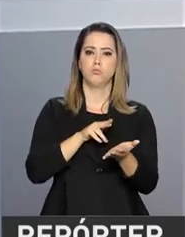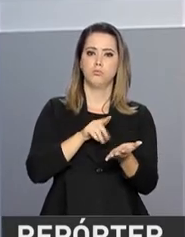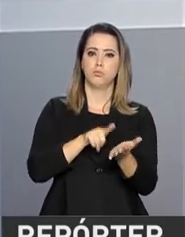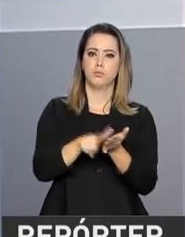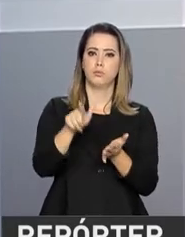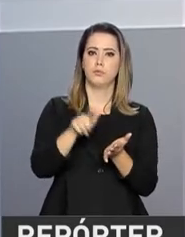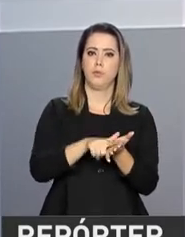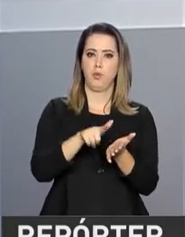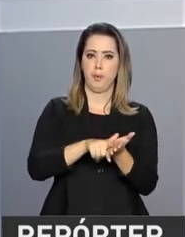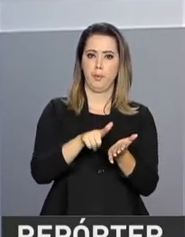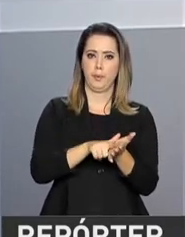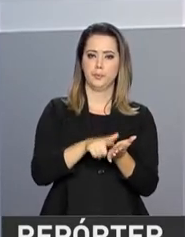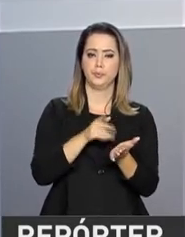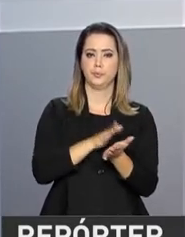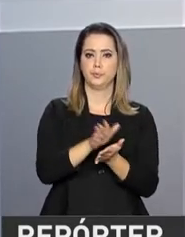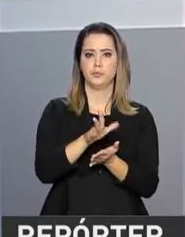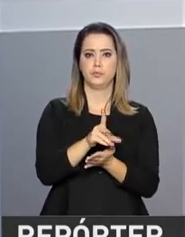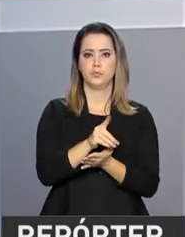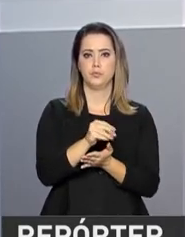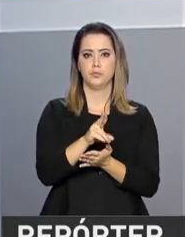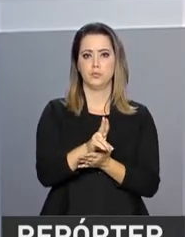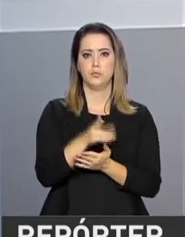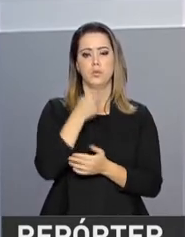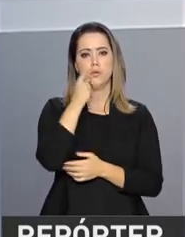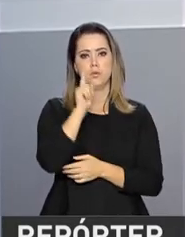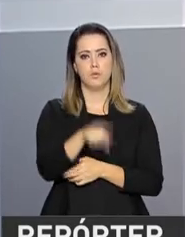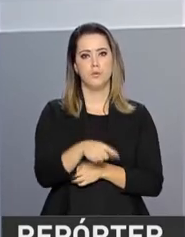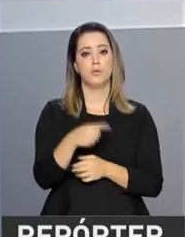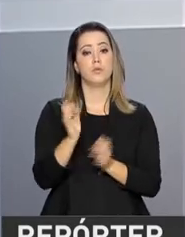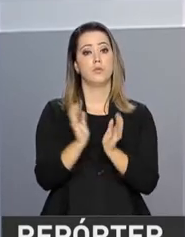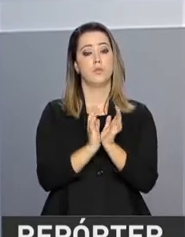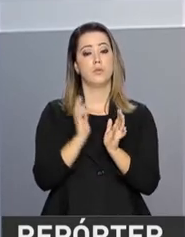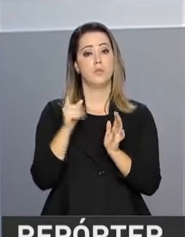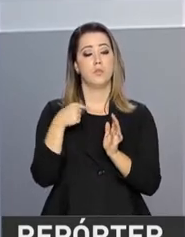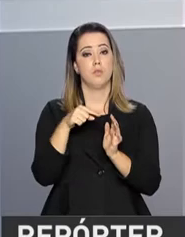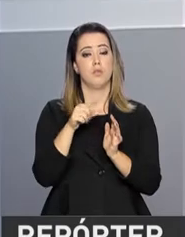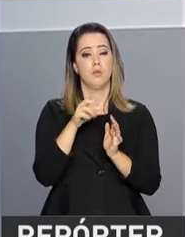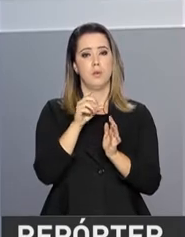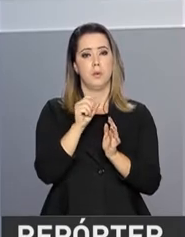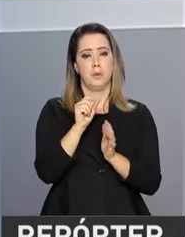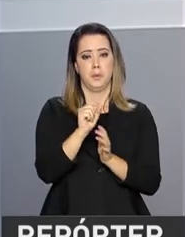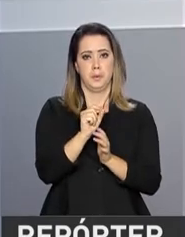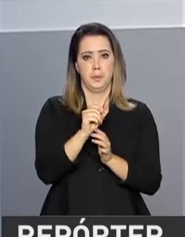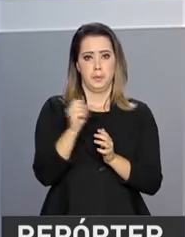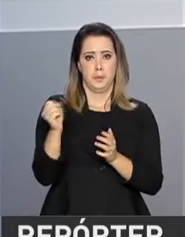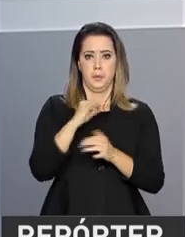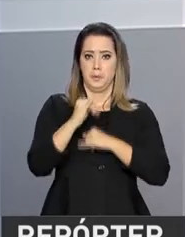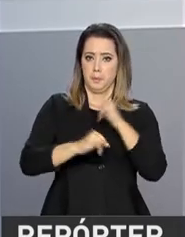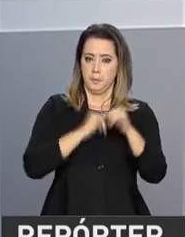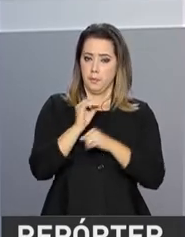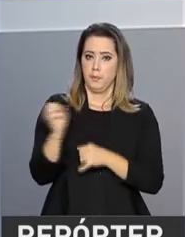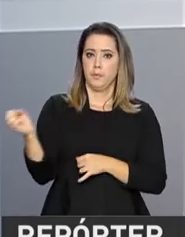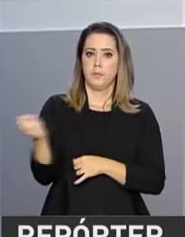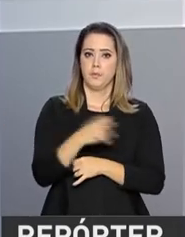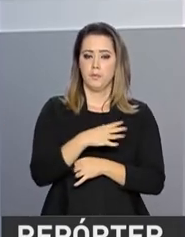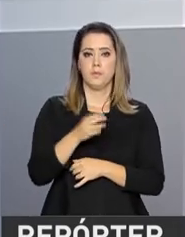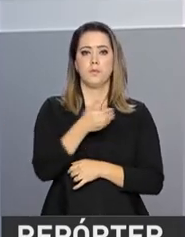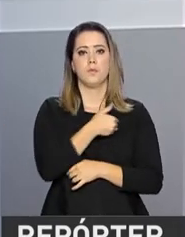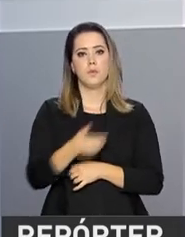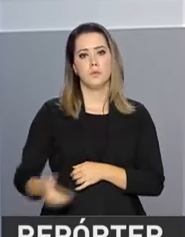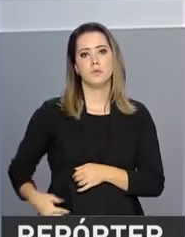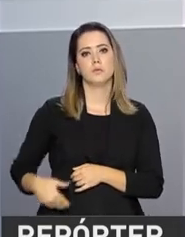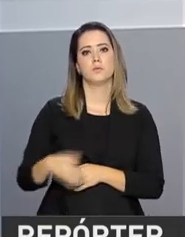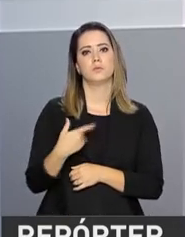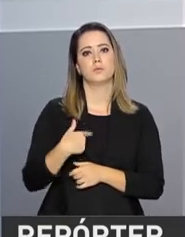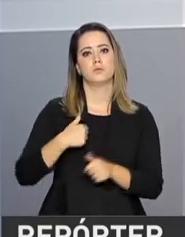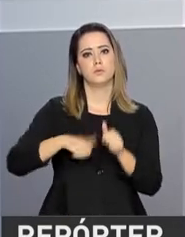do diário oficial da união o presidente lembrou que a digitalização faz parte da modernização do estado brasileiro para tornar